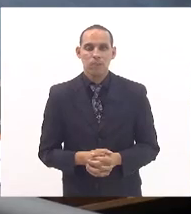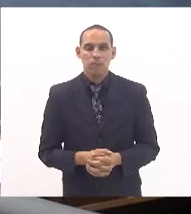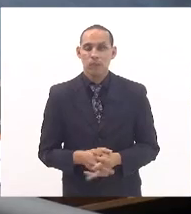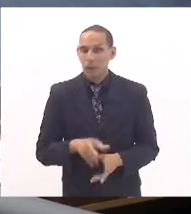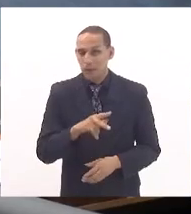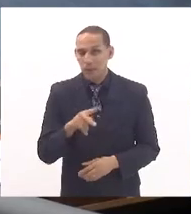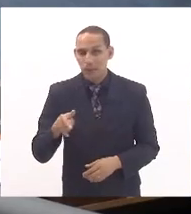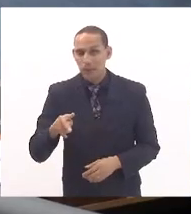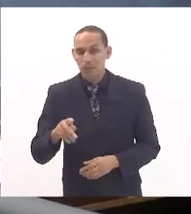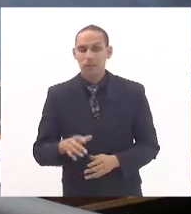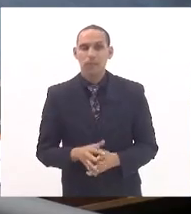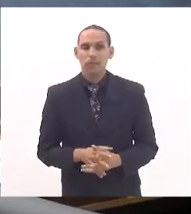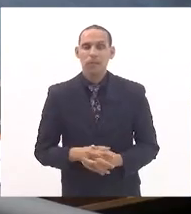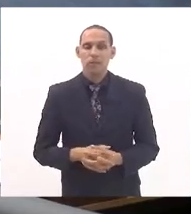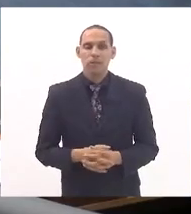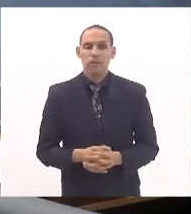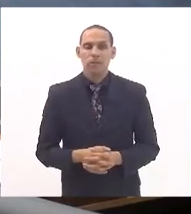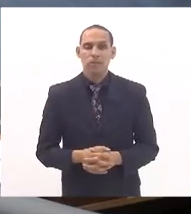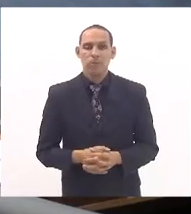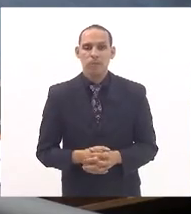Presidente,